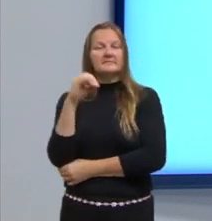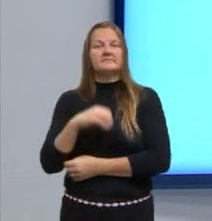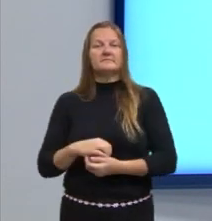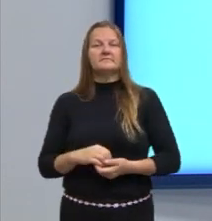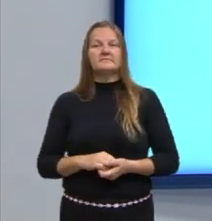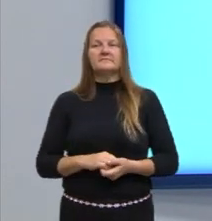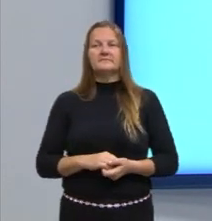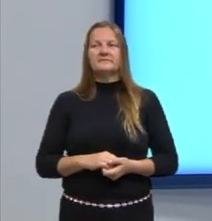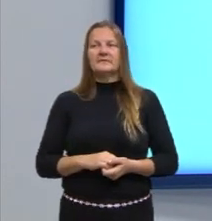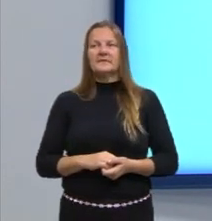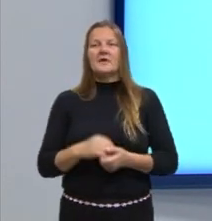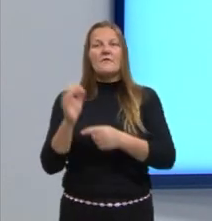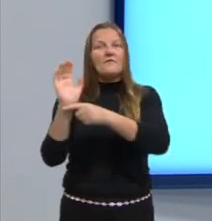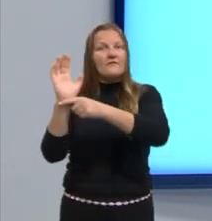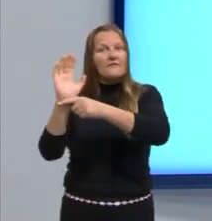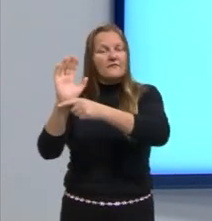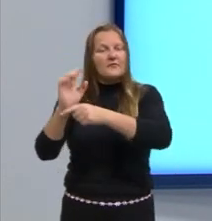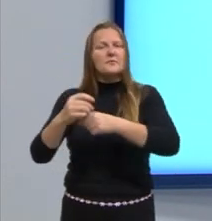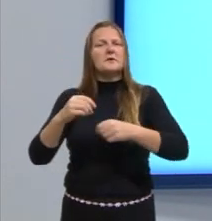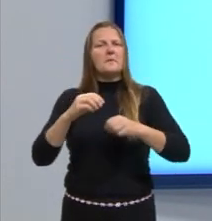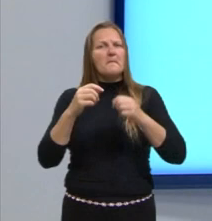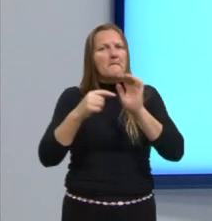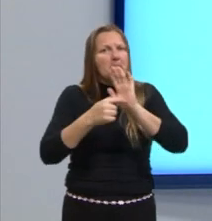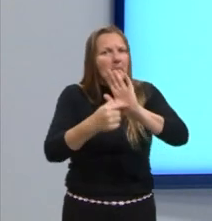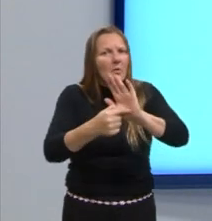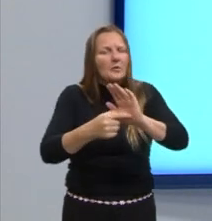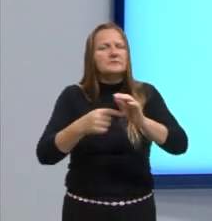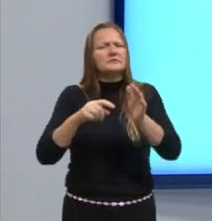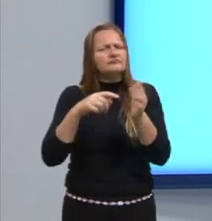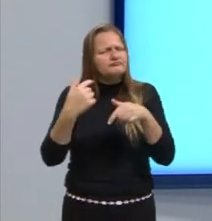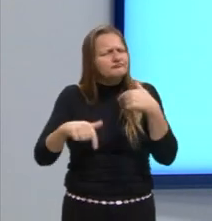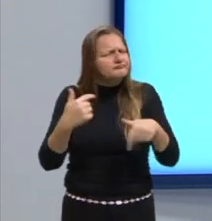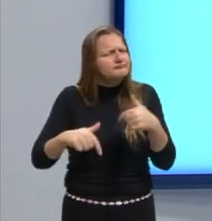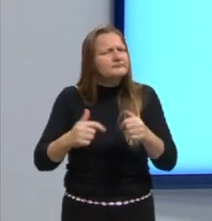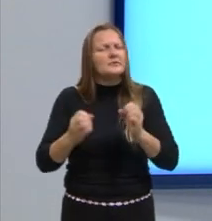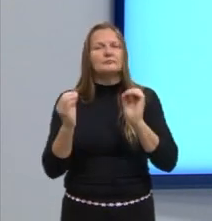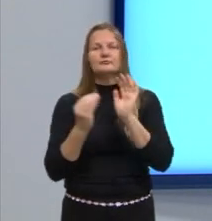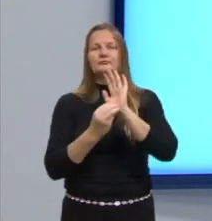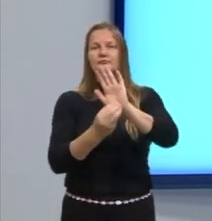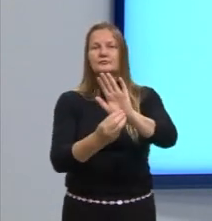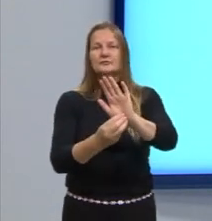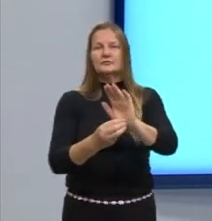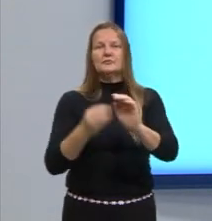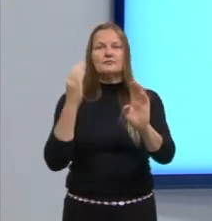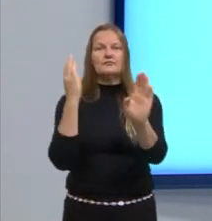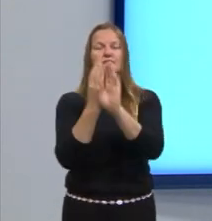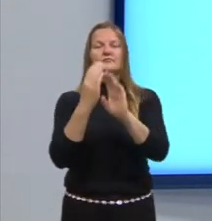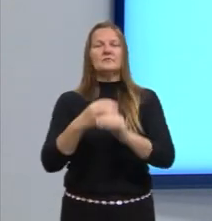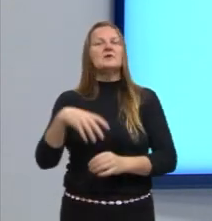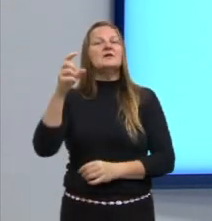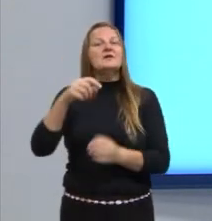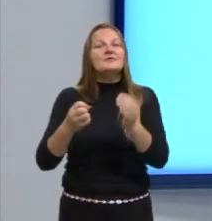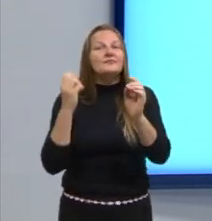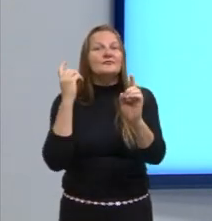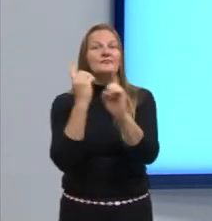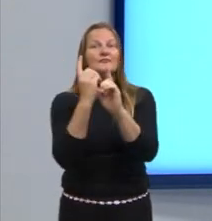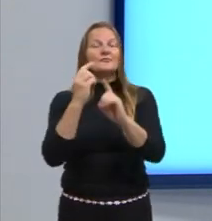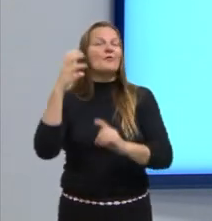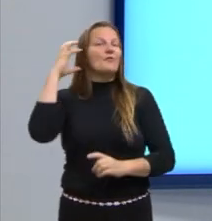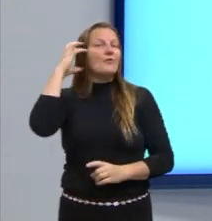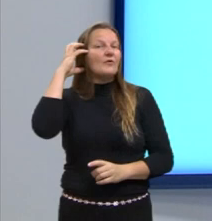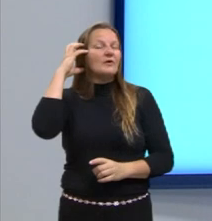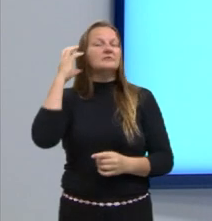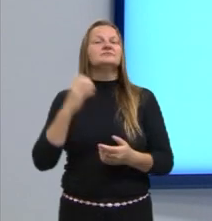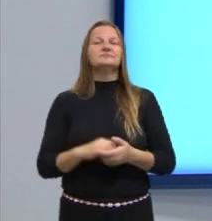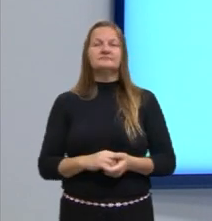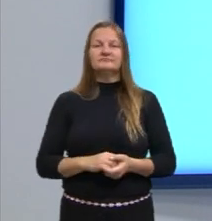é a Maria Cury né Então mostra todo o trabalho científico que ela teve para descoberta então do rádio do Polônio que eram dois